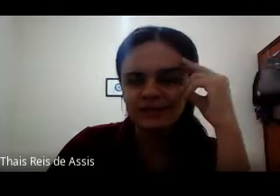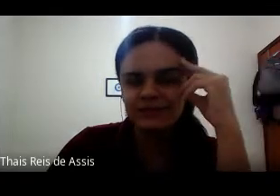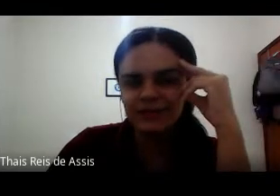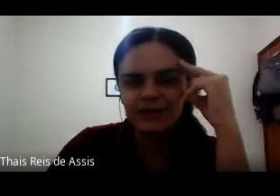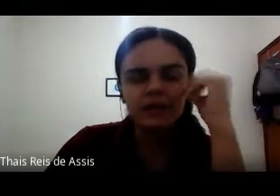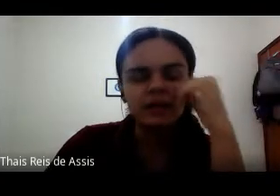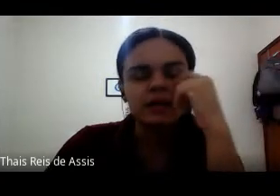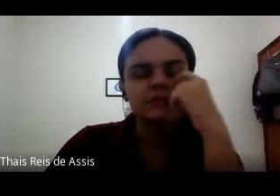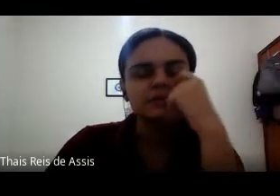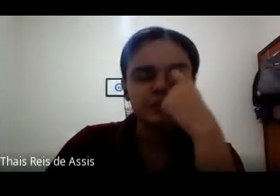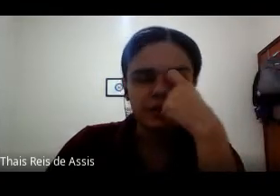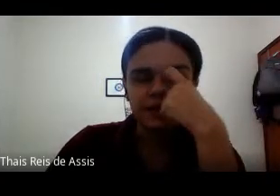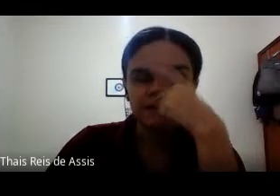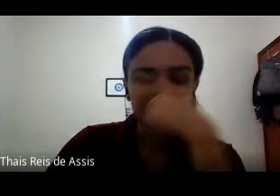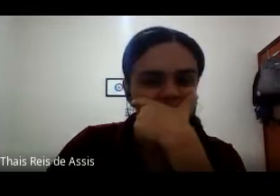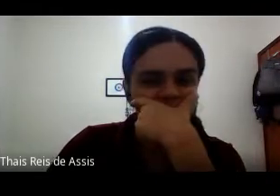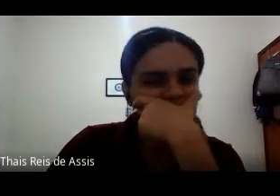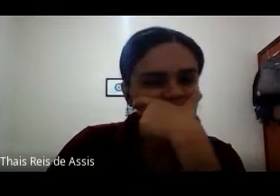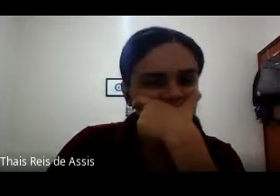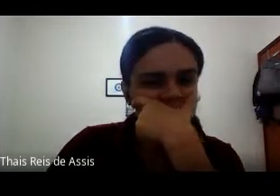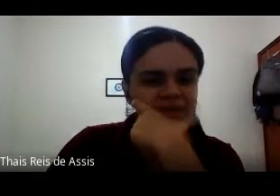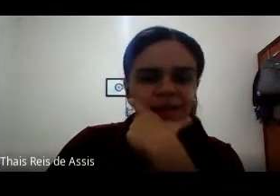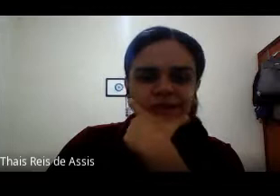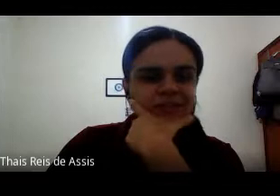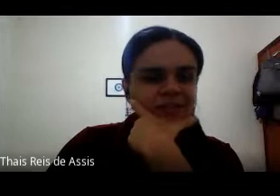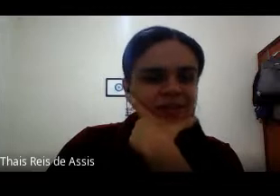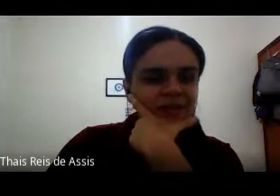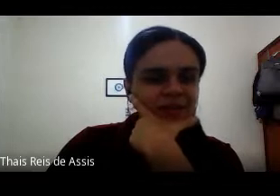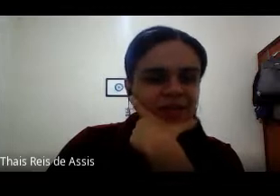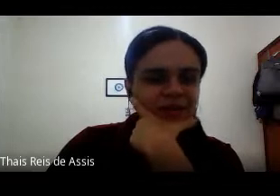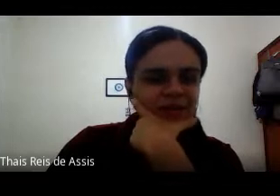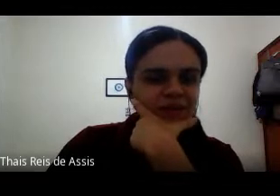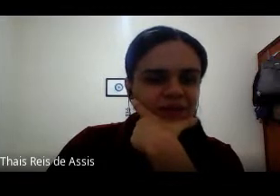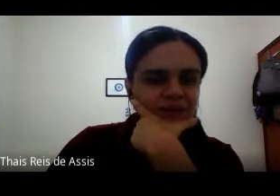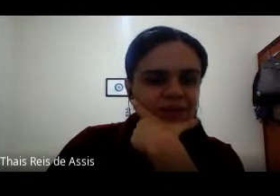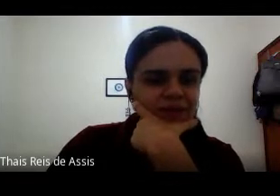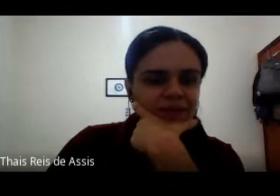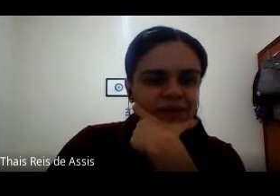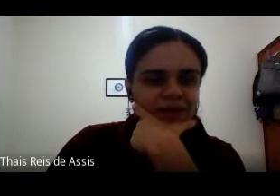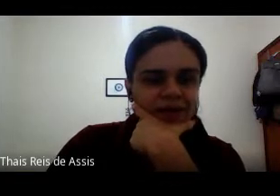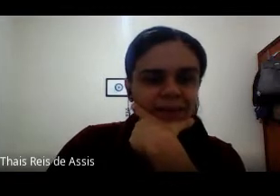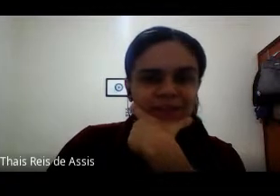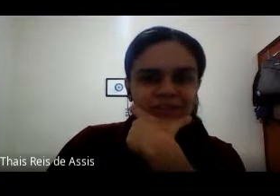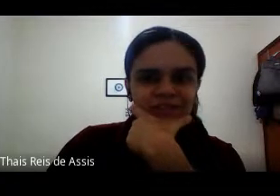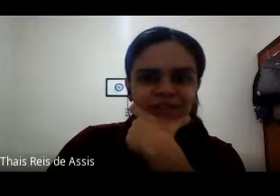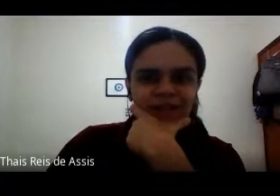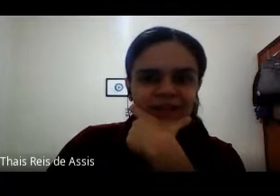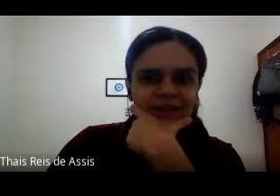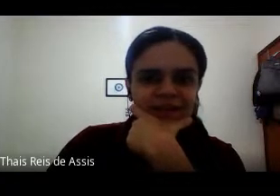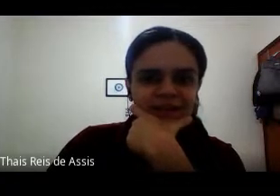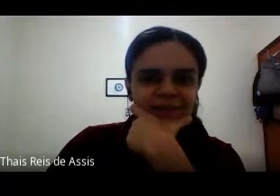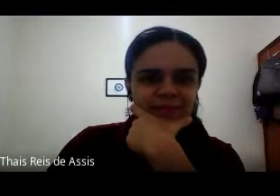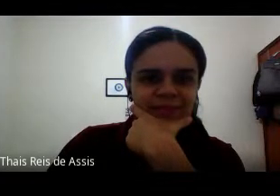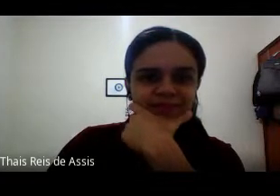o. Eu, na minha. Até no ensino fundamental, isso aqui era o que havia. A Barça, a gente pegava